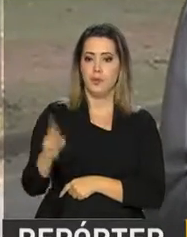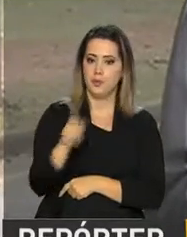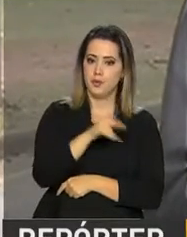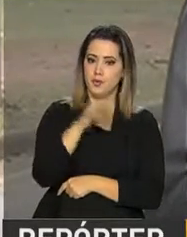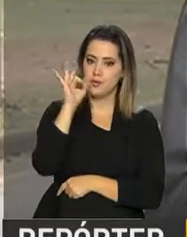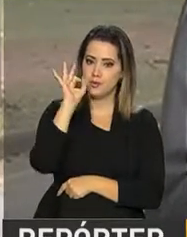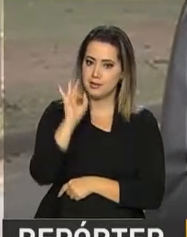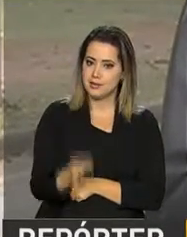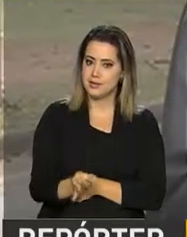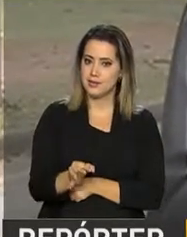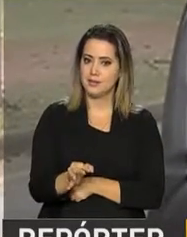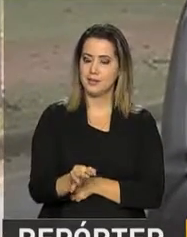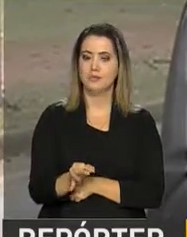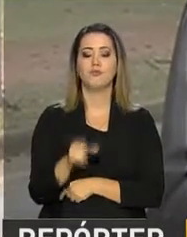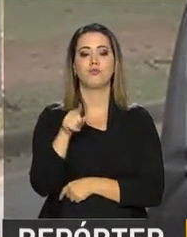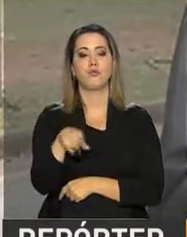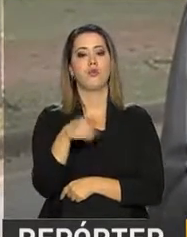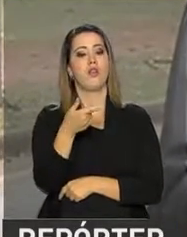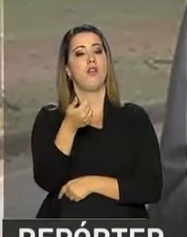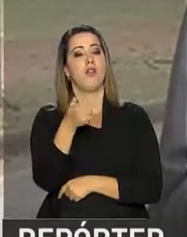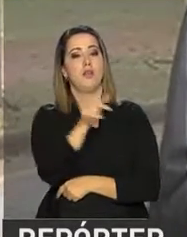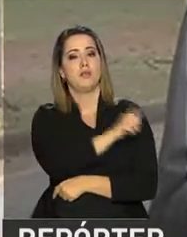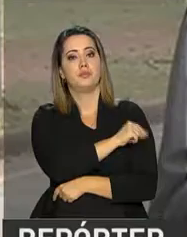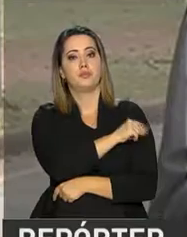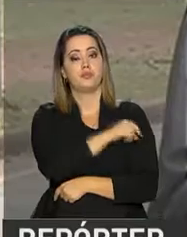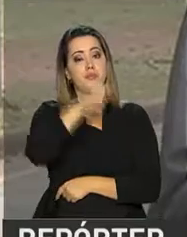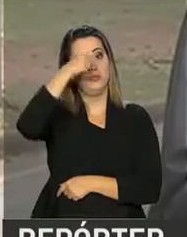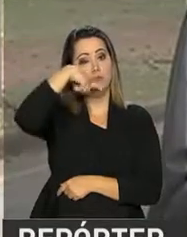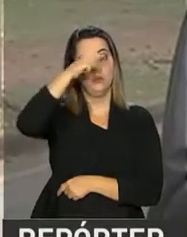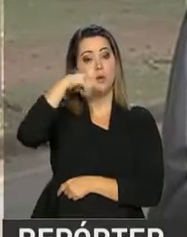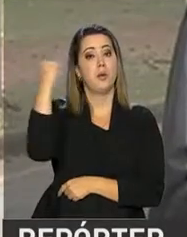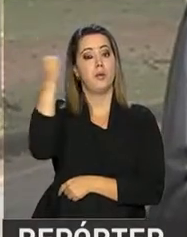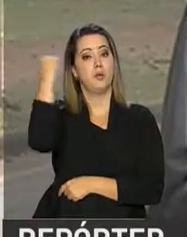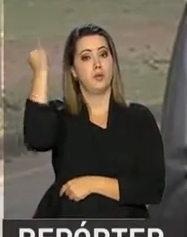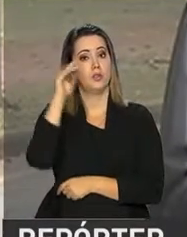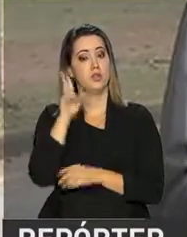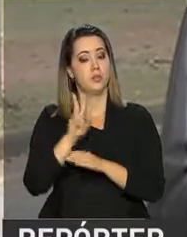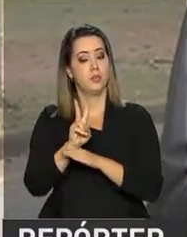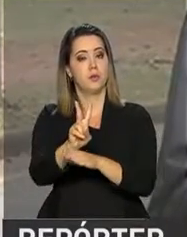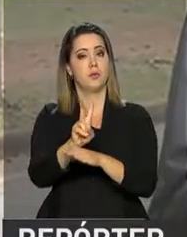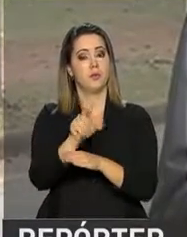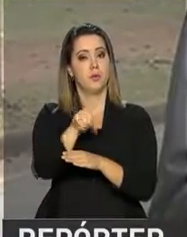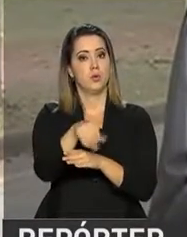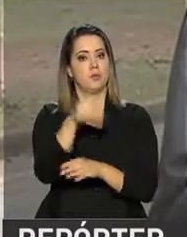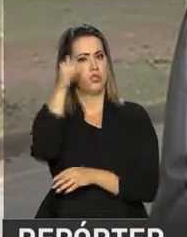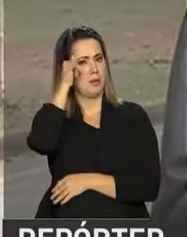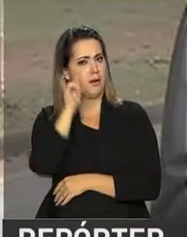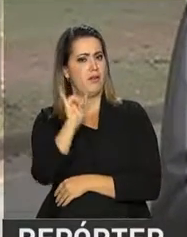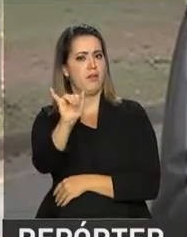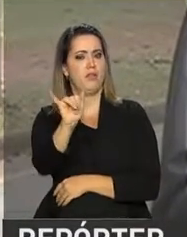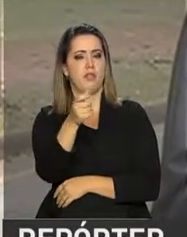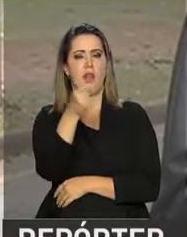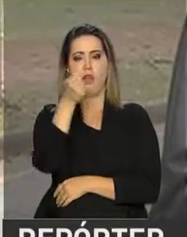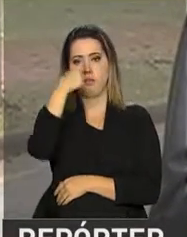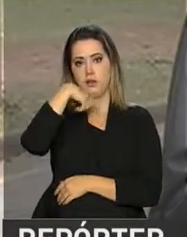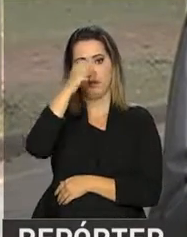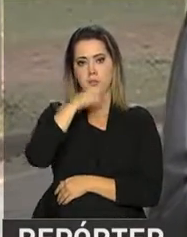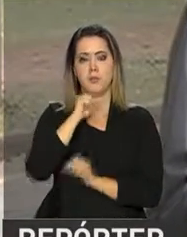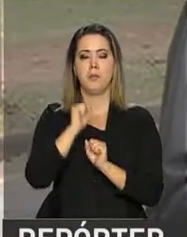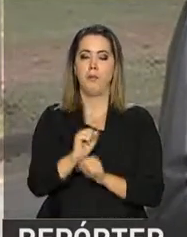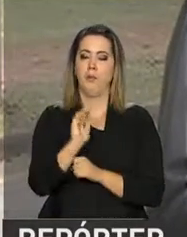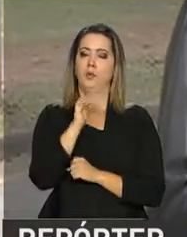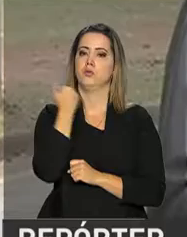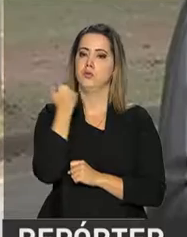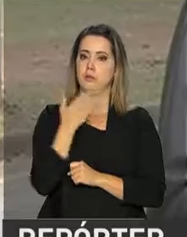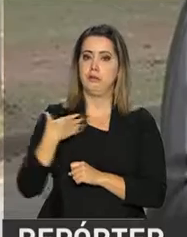razão tomar a vacina contra a influenza é fundamental para se proteger contra a gripe é uma doença que pode matar principalmente pessoas com mais